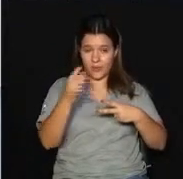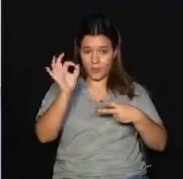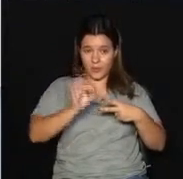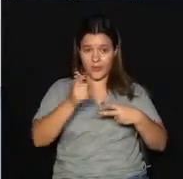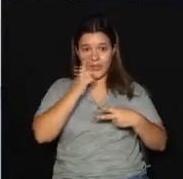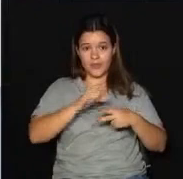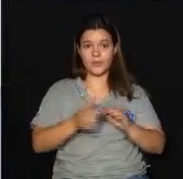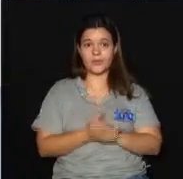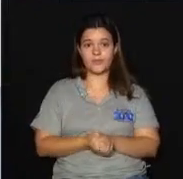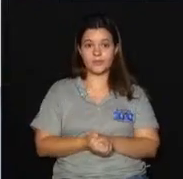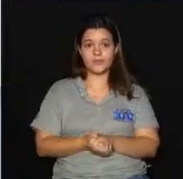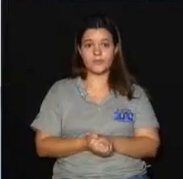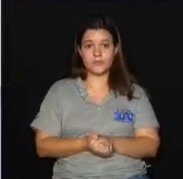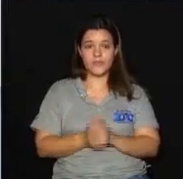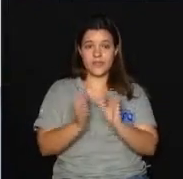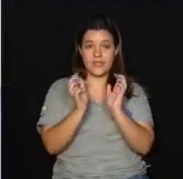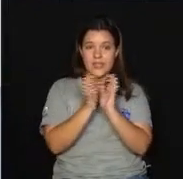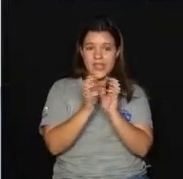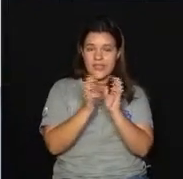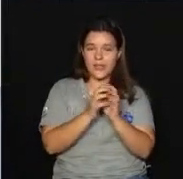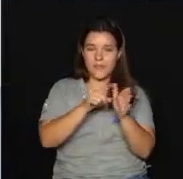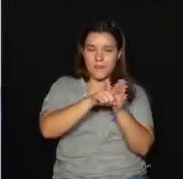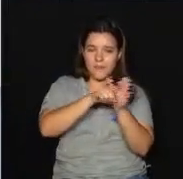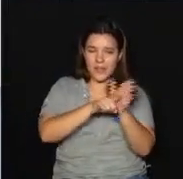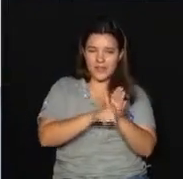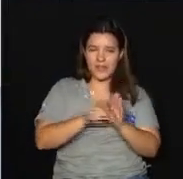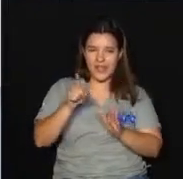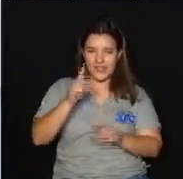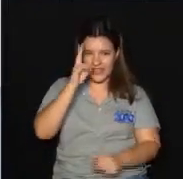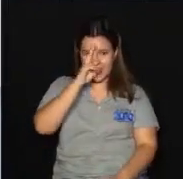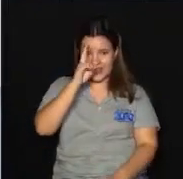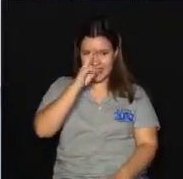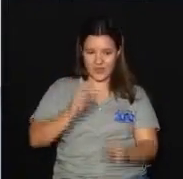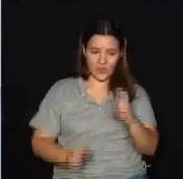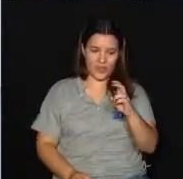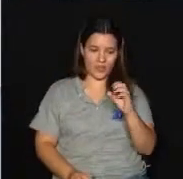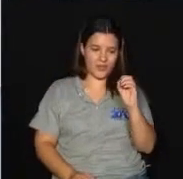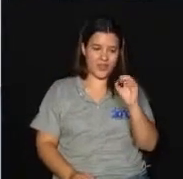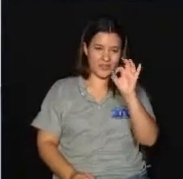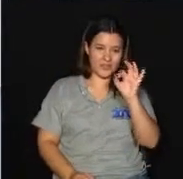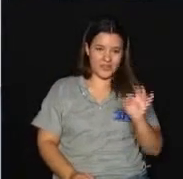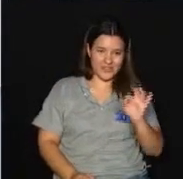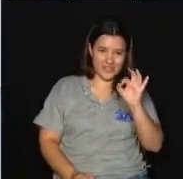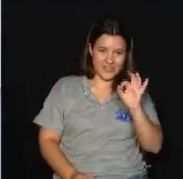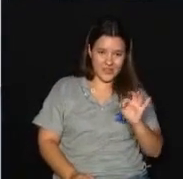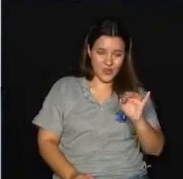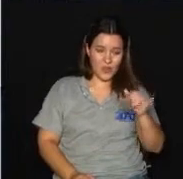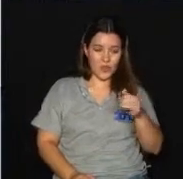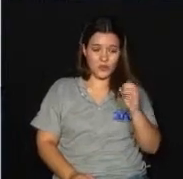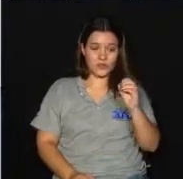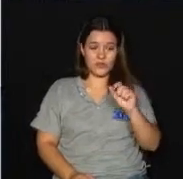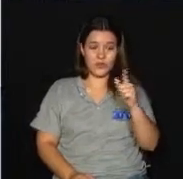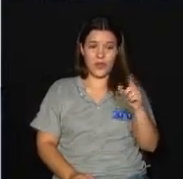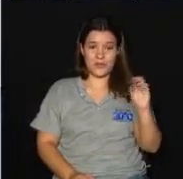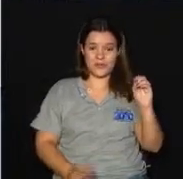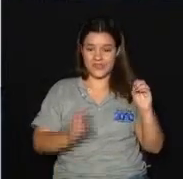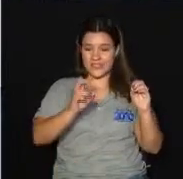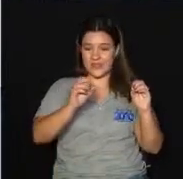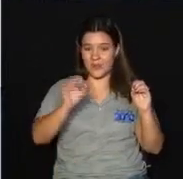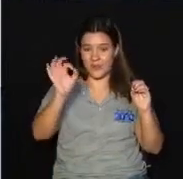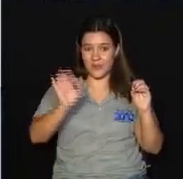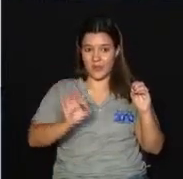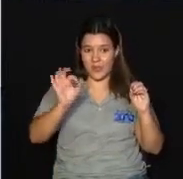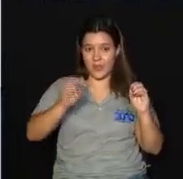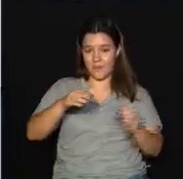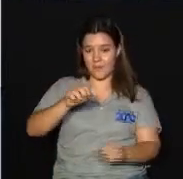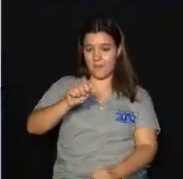Em Recife, né? A gente falou aqui, a última pesquisa lá em Recife dava 50% para o João Campos, 50%